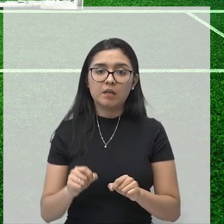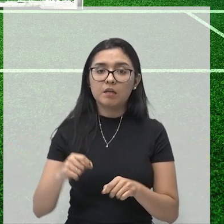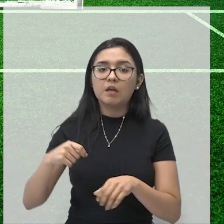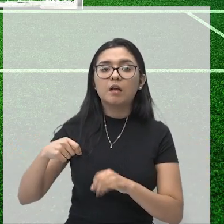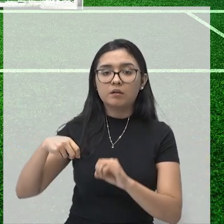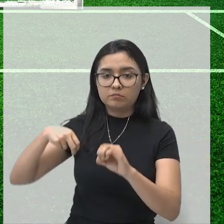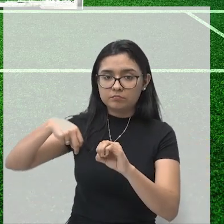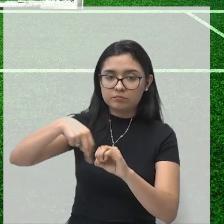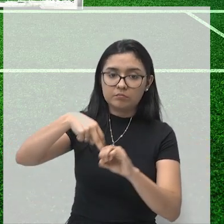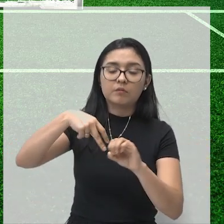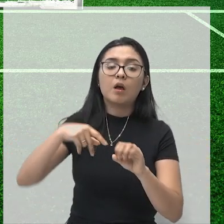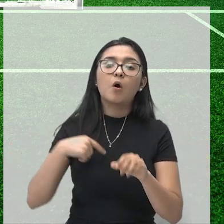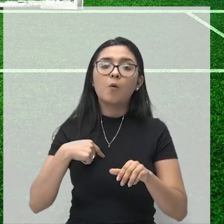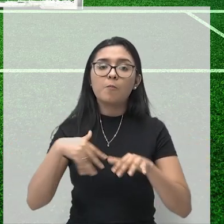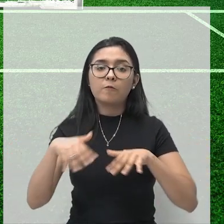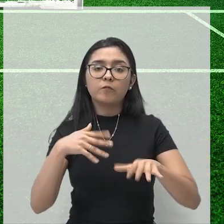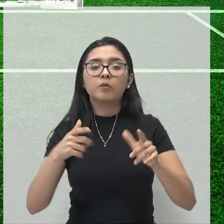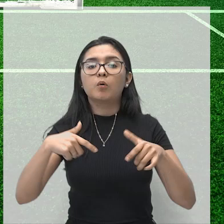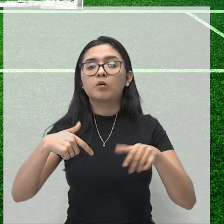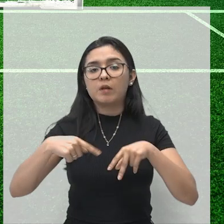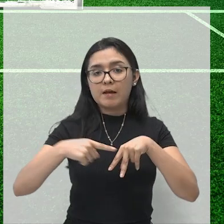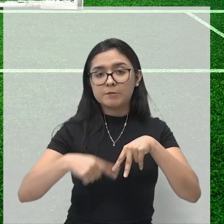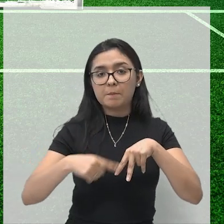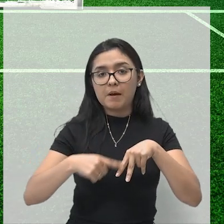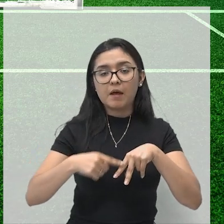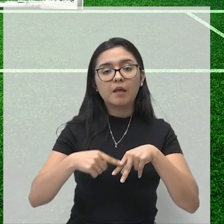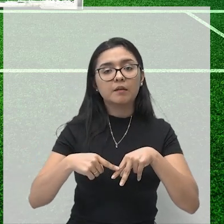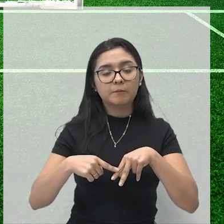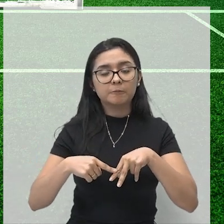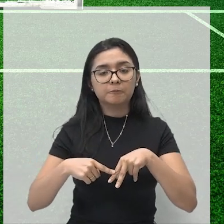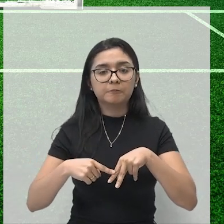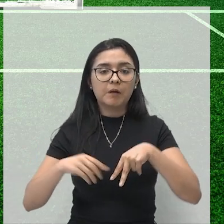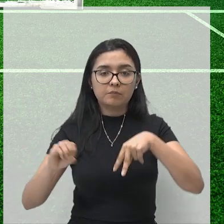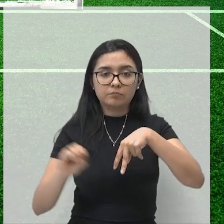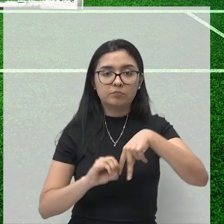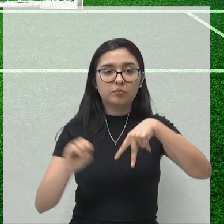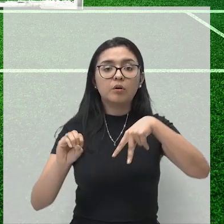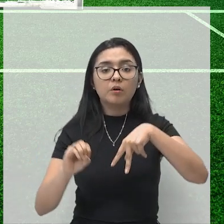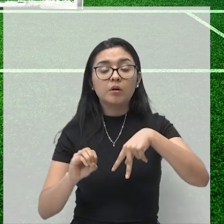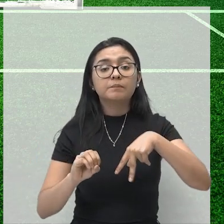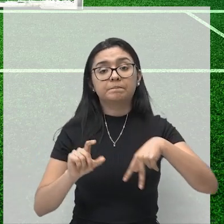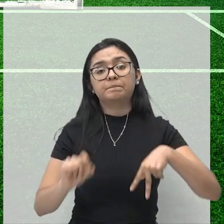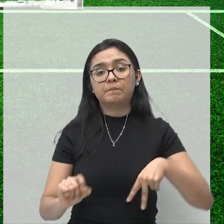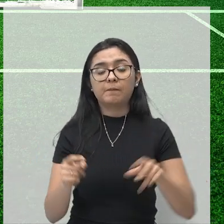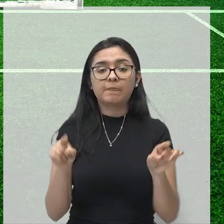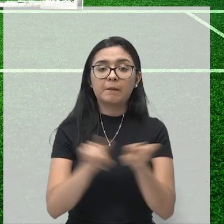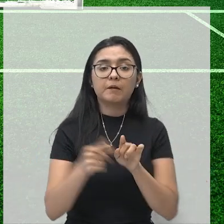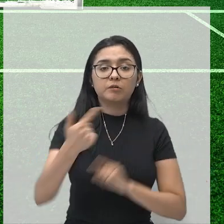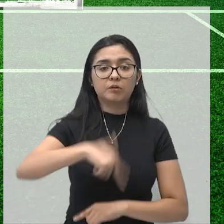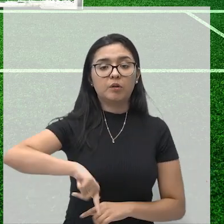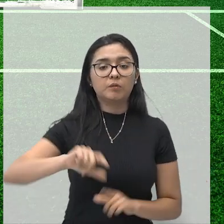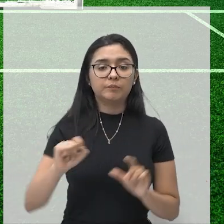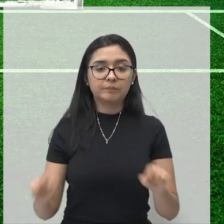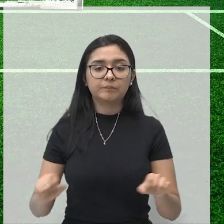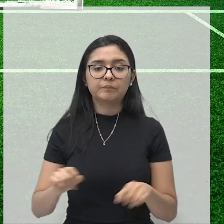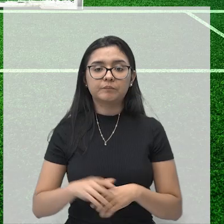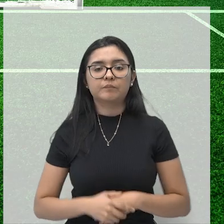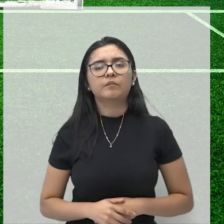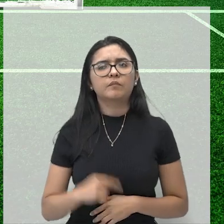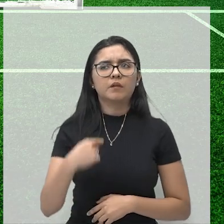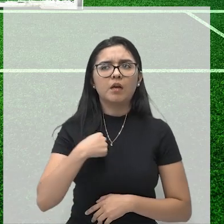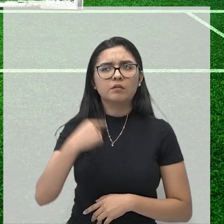ele está usando os movimentos da perna para recepcionar esta bola e, mais uma vez, ele